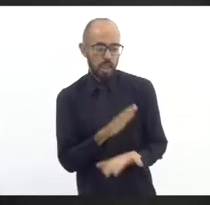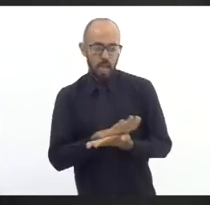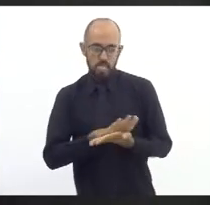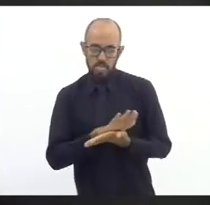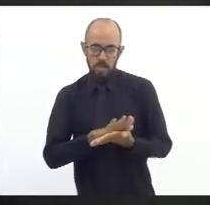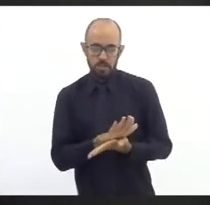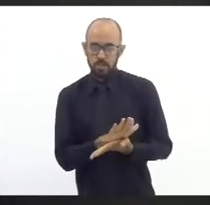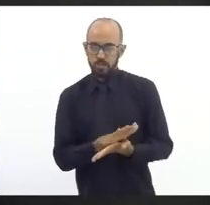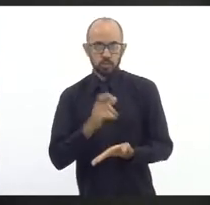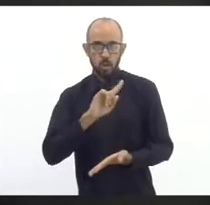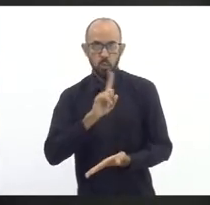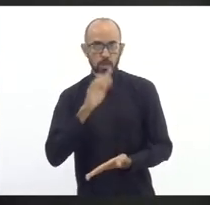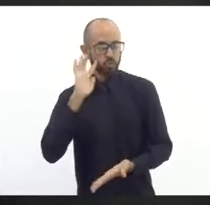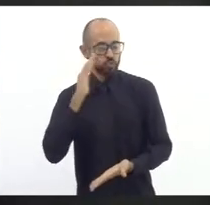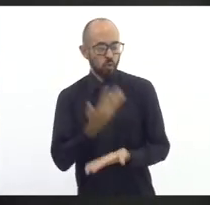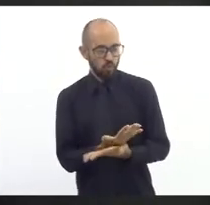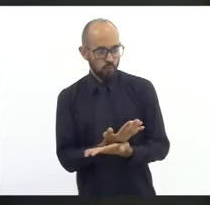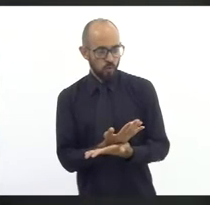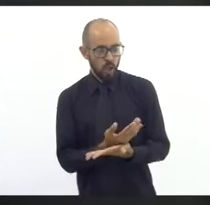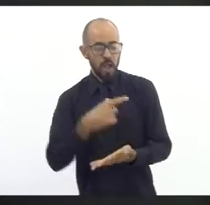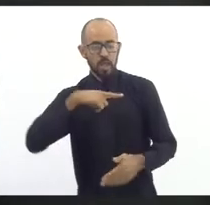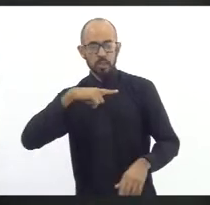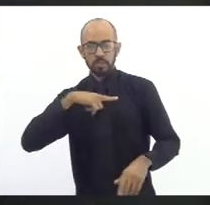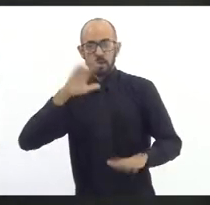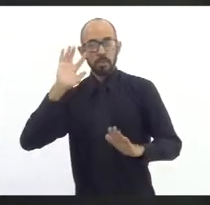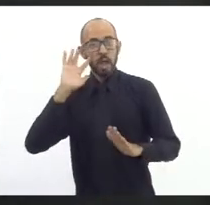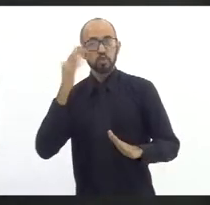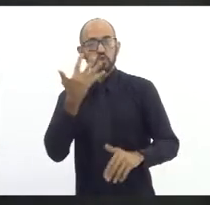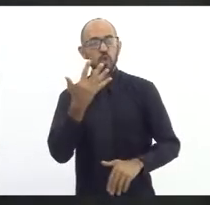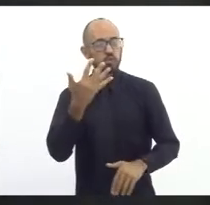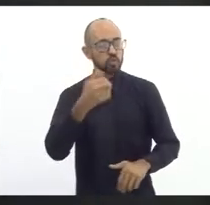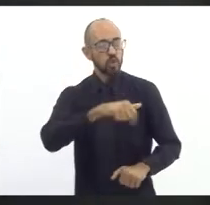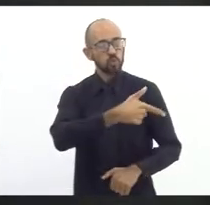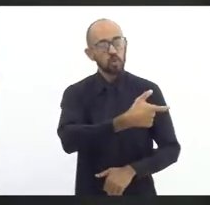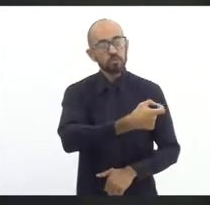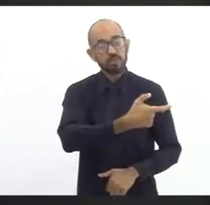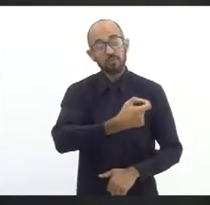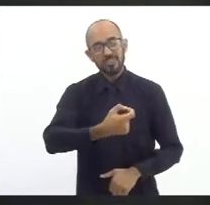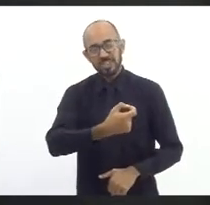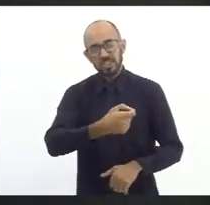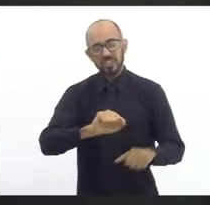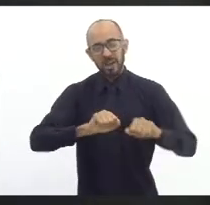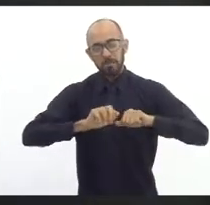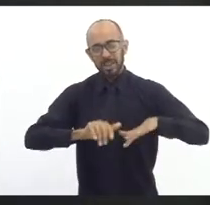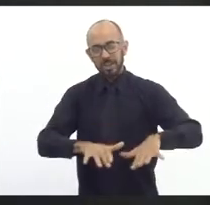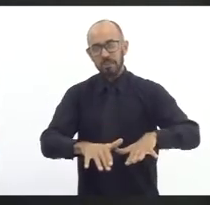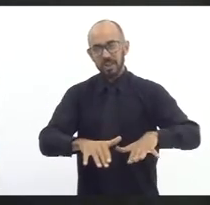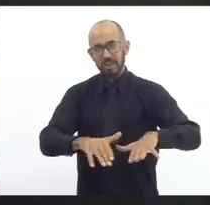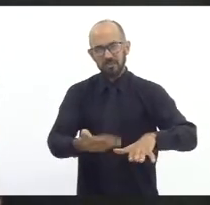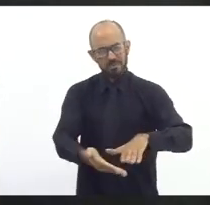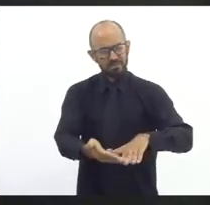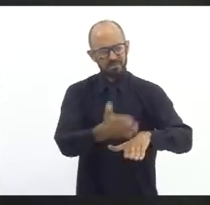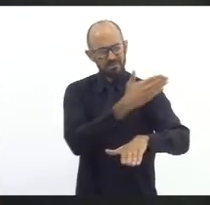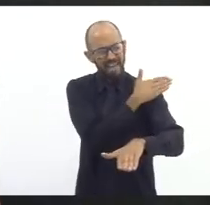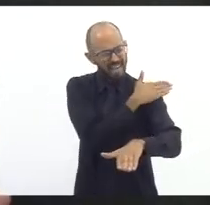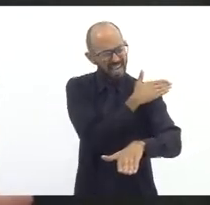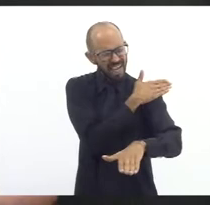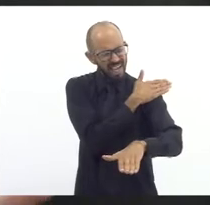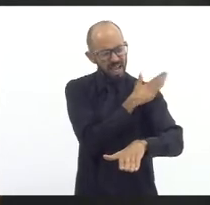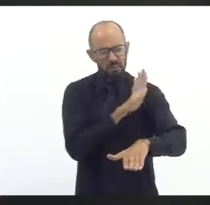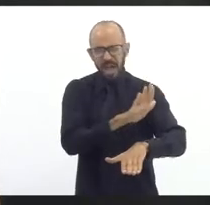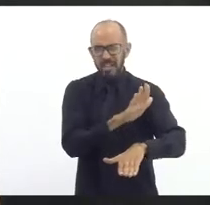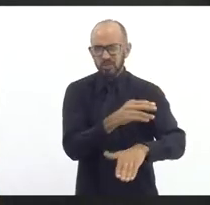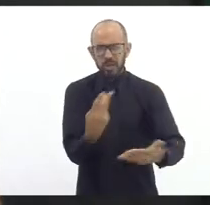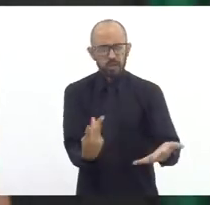a situação. Aí vem uma resolução de 2020 na pandemia para retroagir quando o fato gerador não